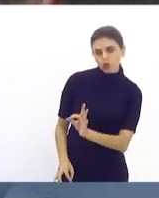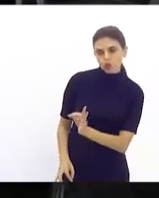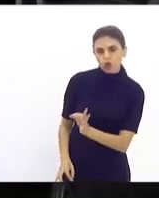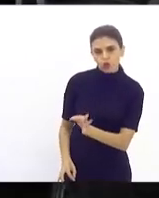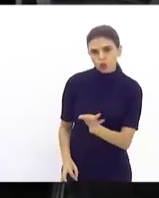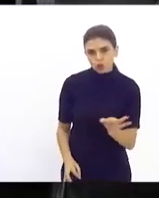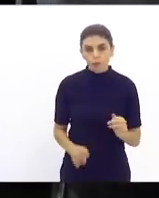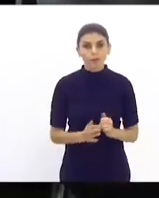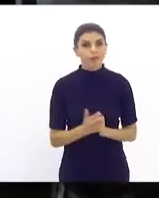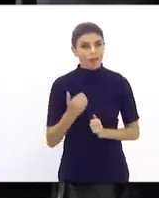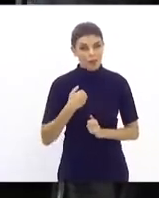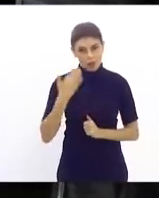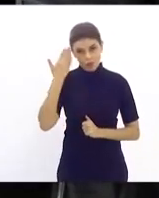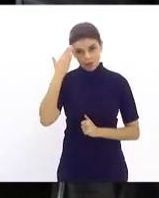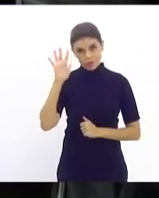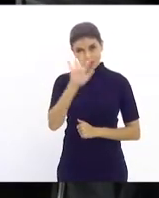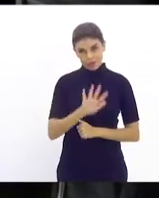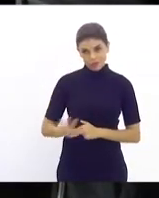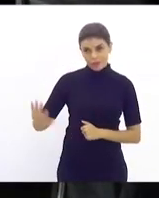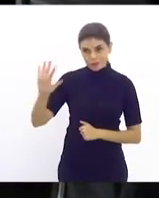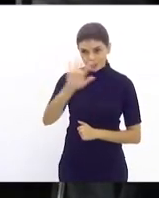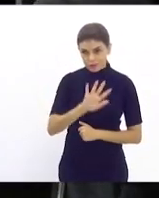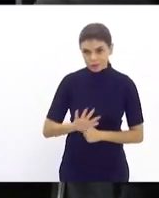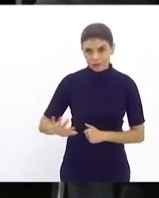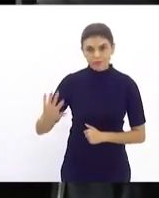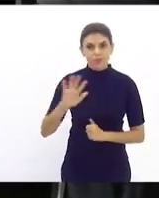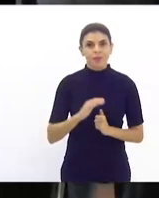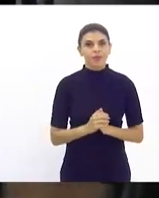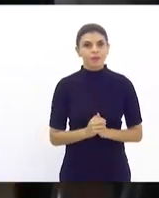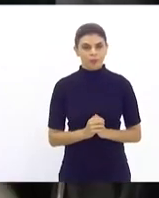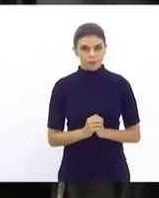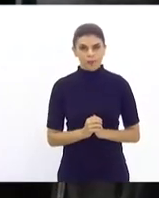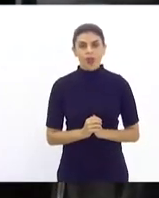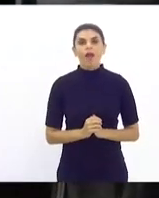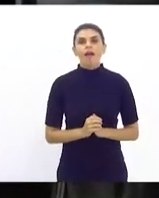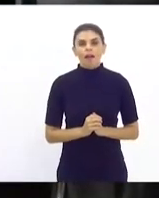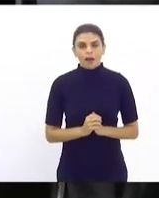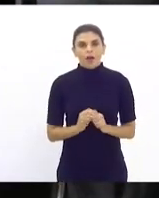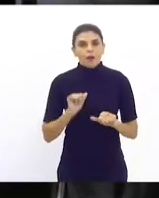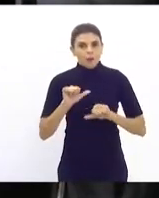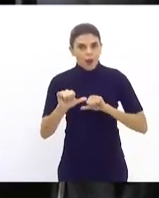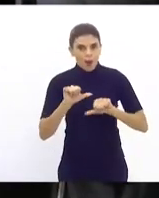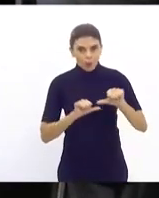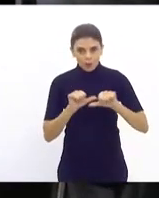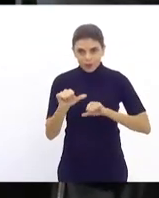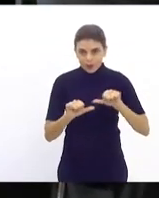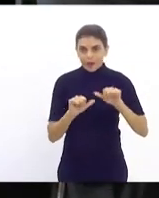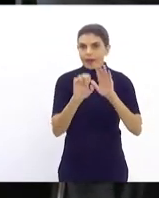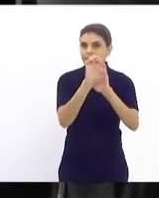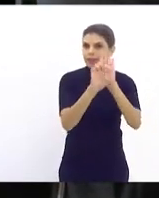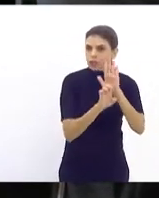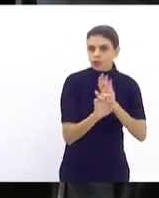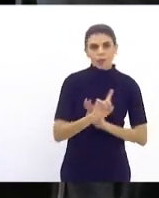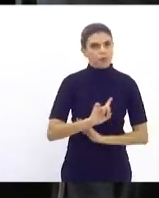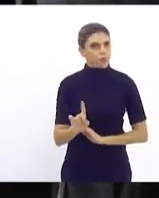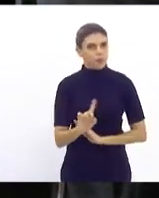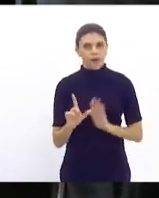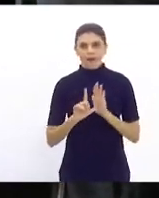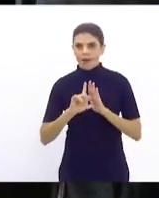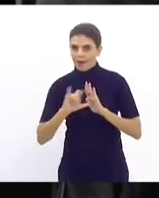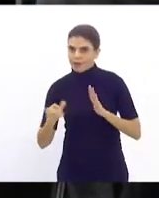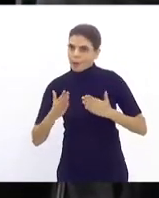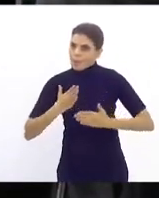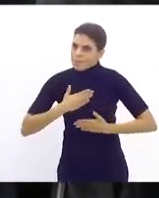entendimento, o que o deputado devia ter proposto era alterar o estatuto e não criar uma outra lei. Então, não